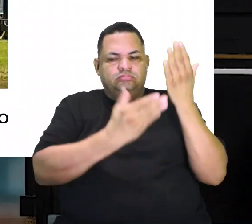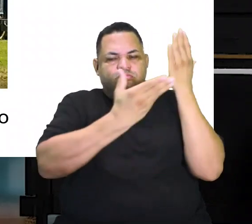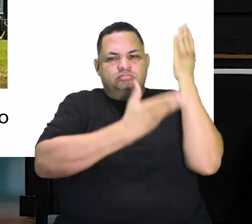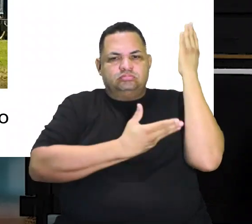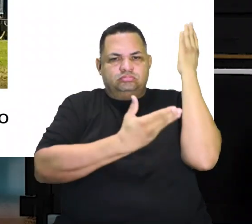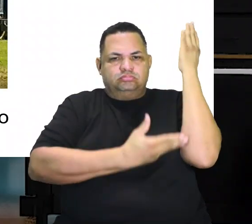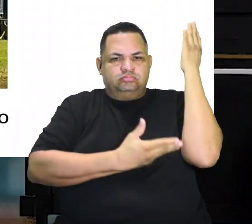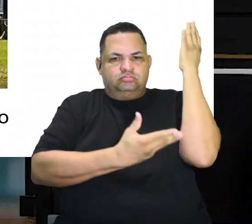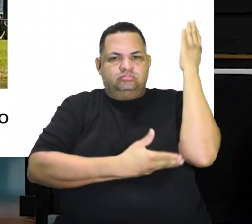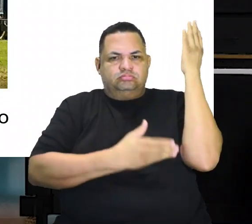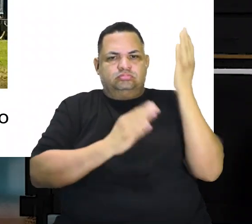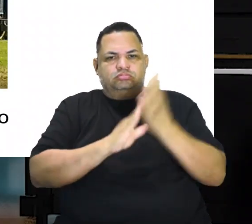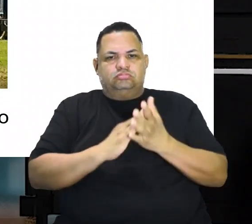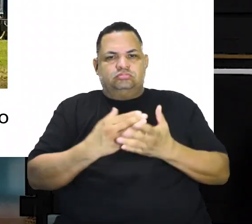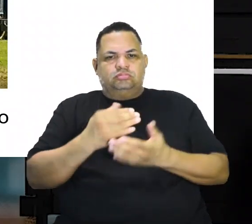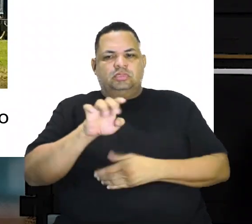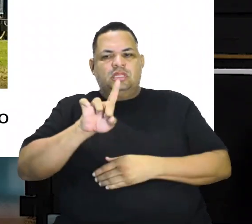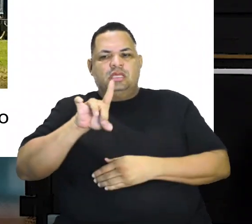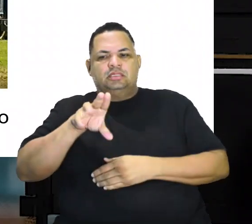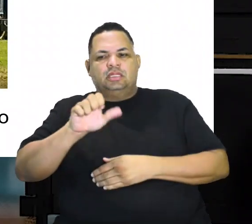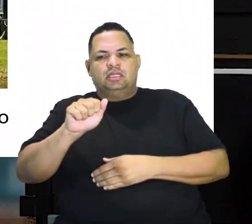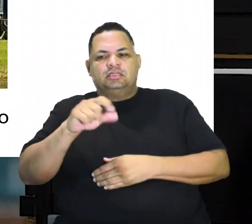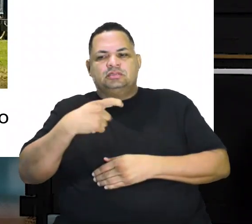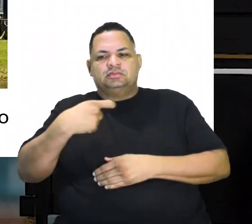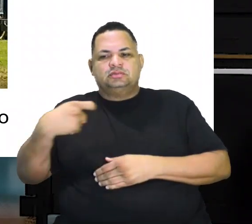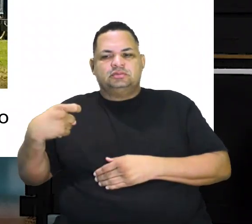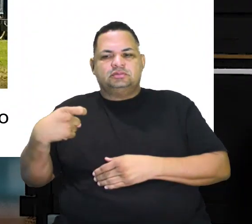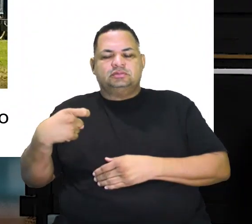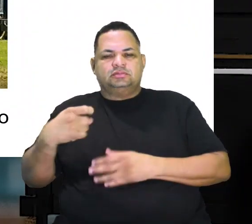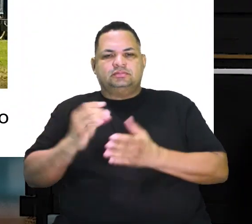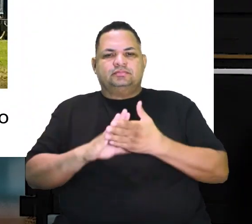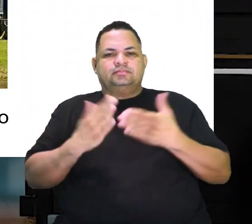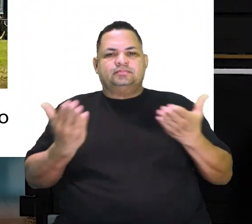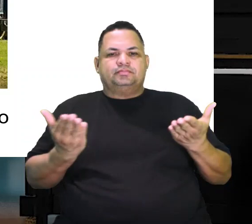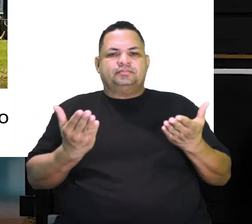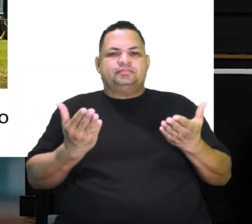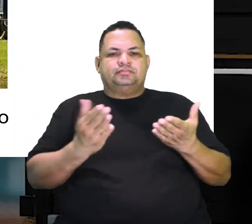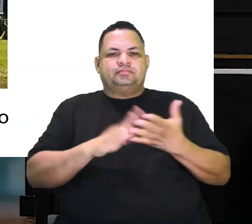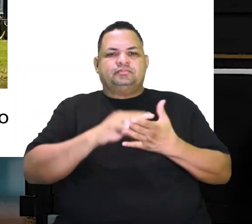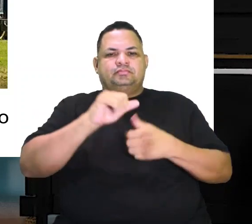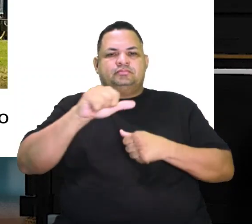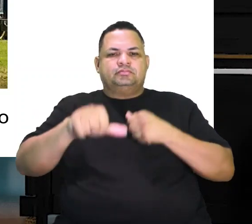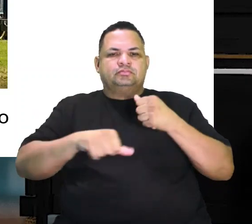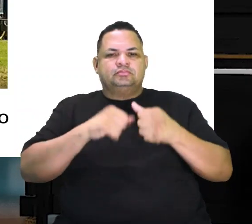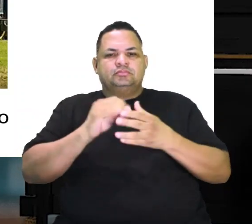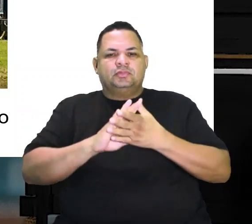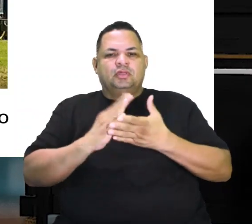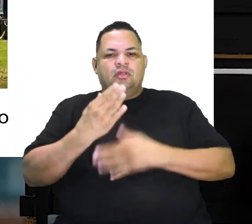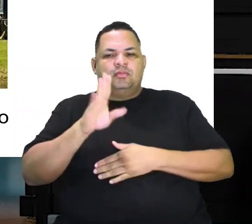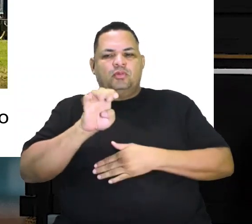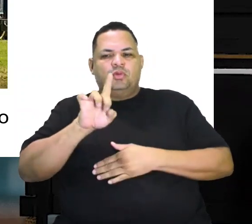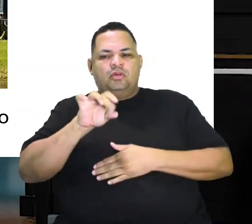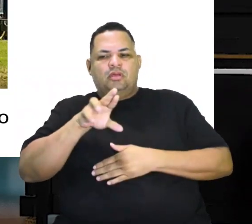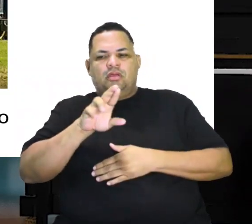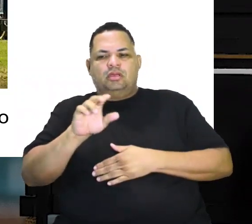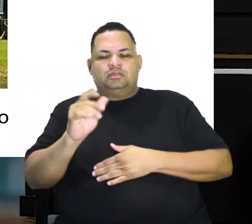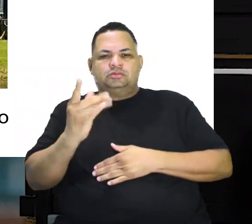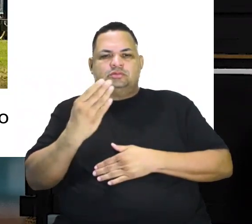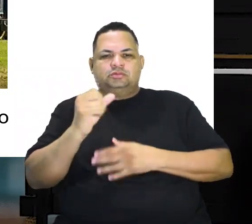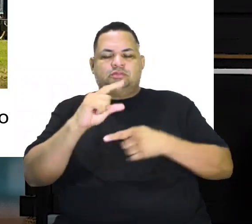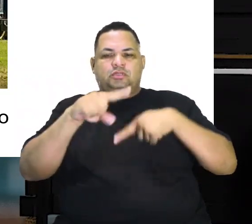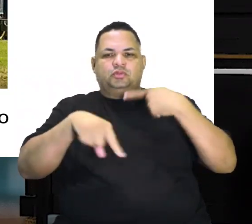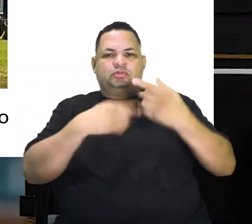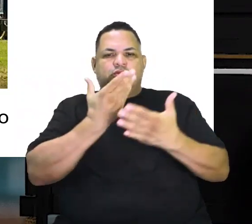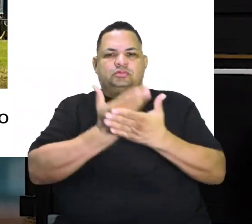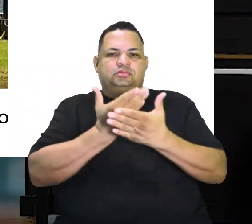seringa, o látice da seringa, né? Daquela árvore, e que transforma em borracha. Então, nas